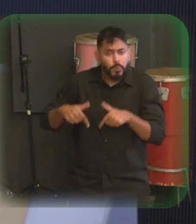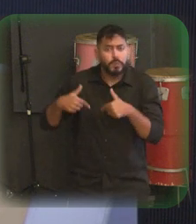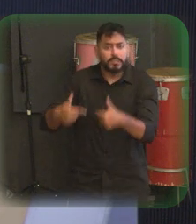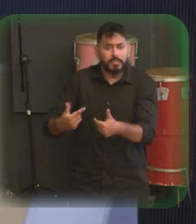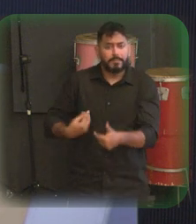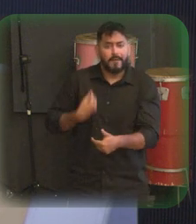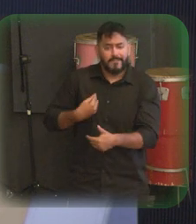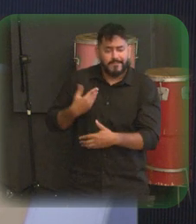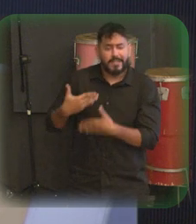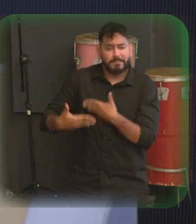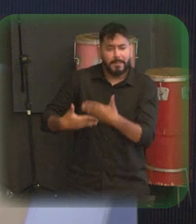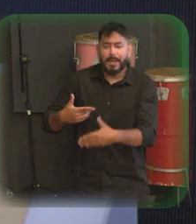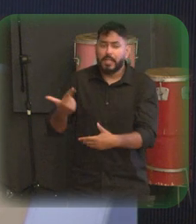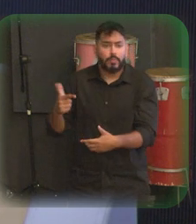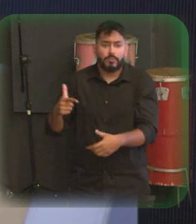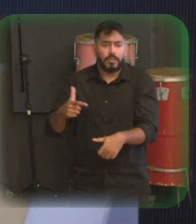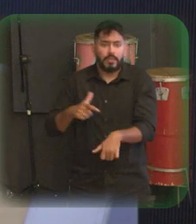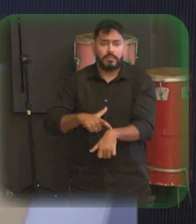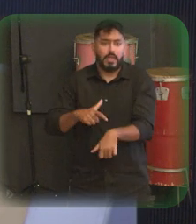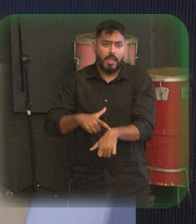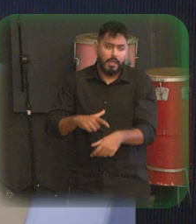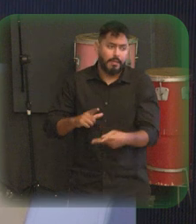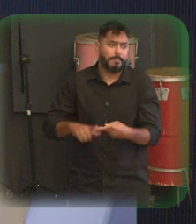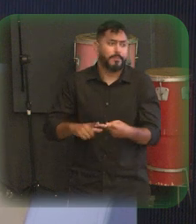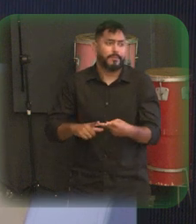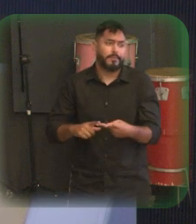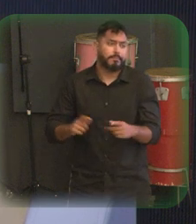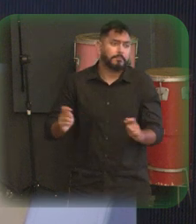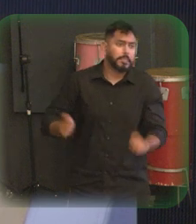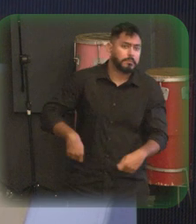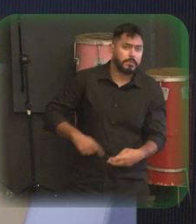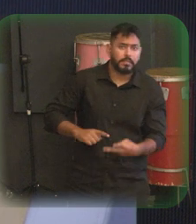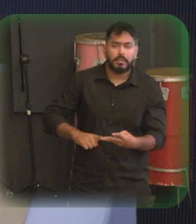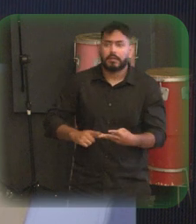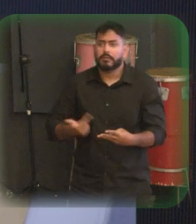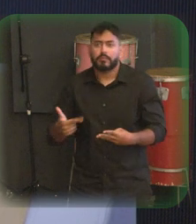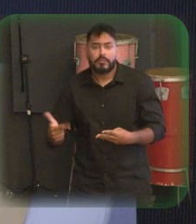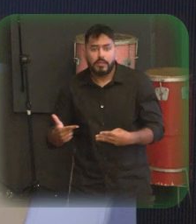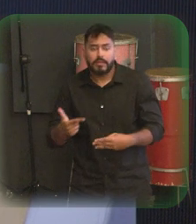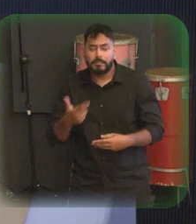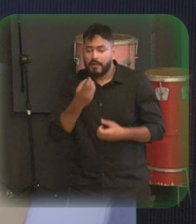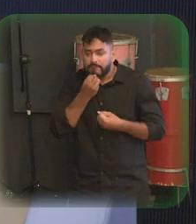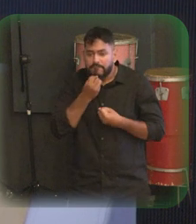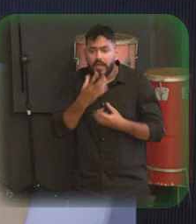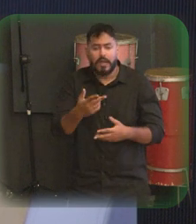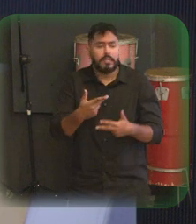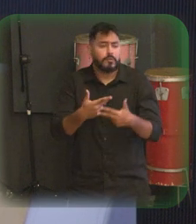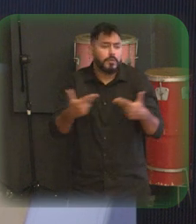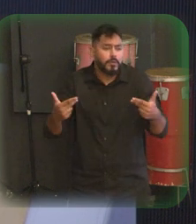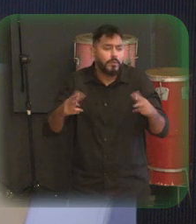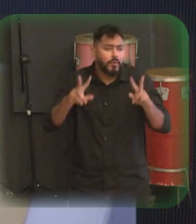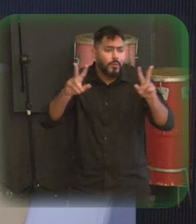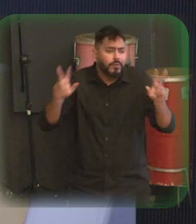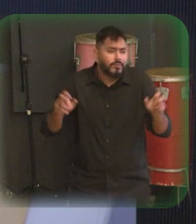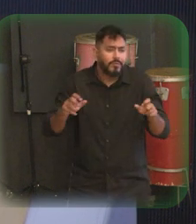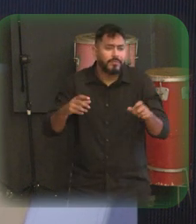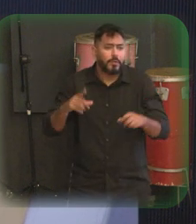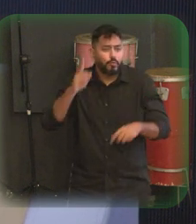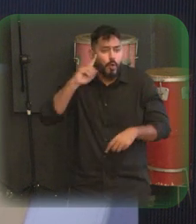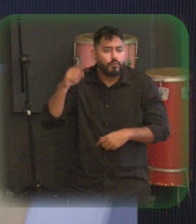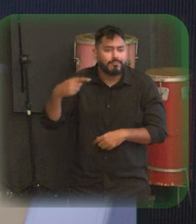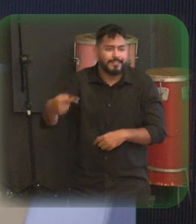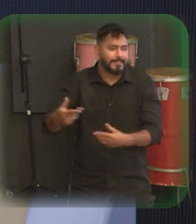têm condição nem tempo, minha querida Elaine, de falar sobre algo que não seja o dia de hoje.